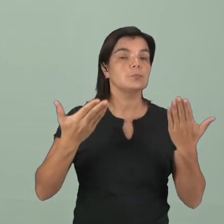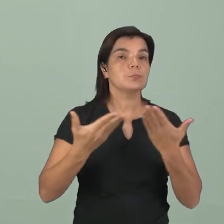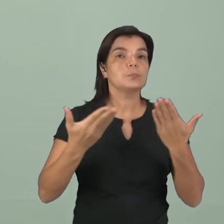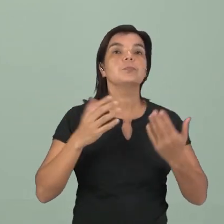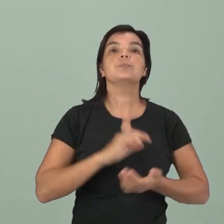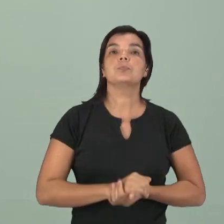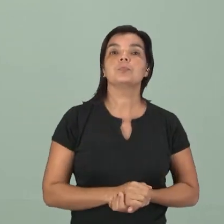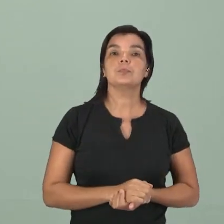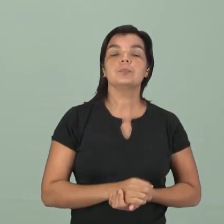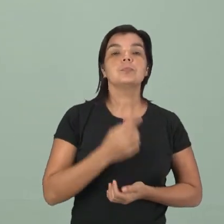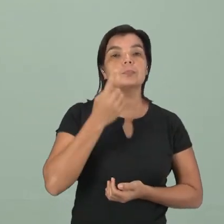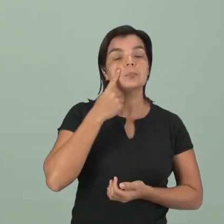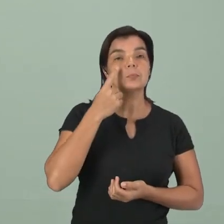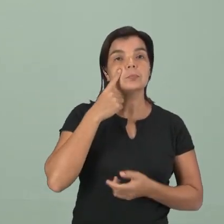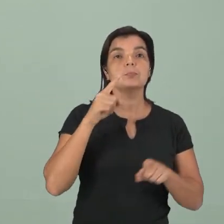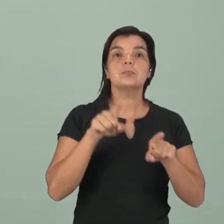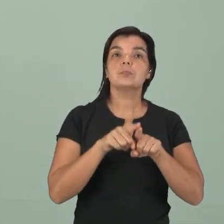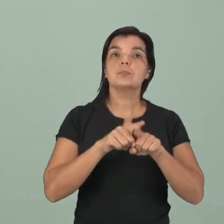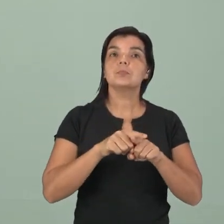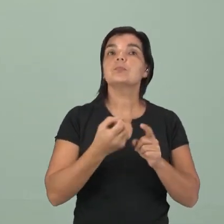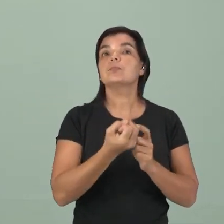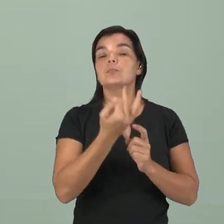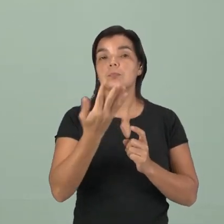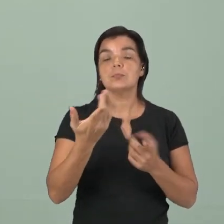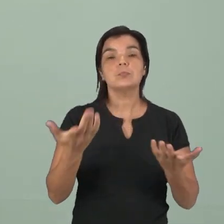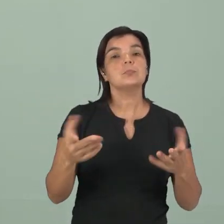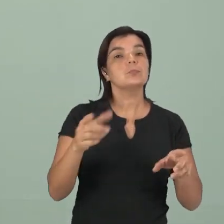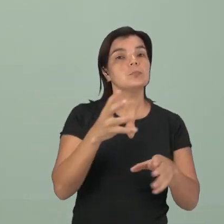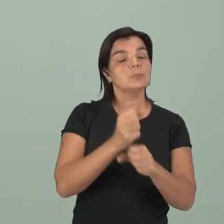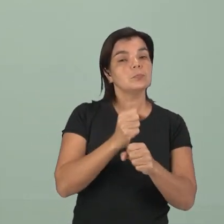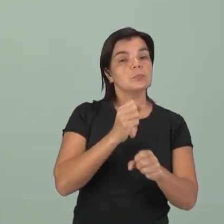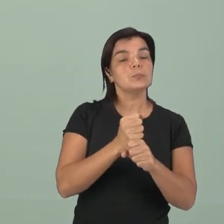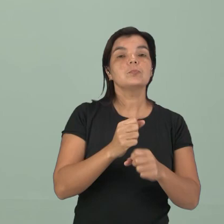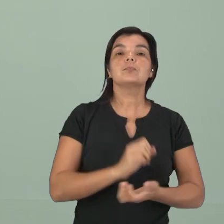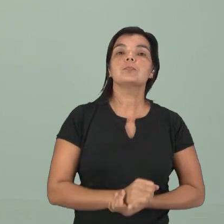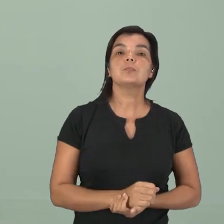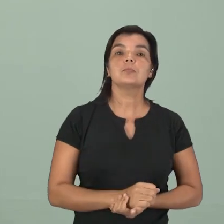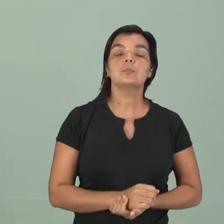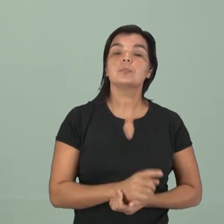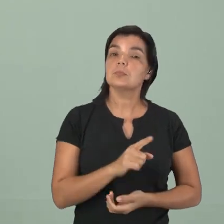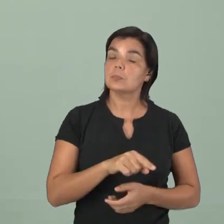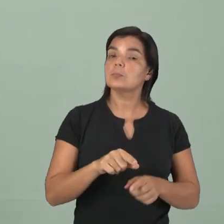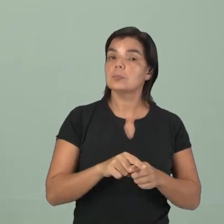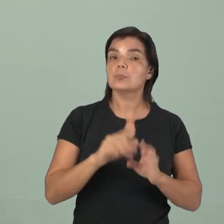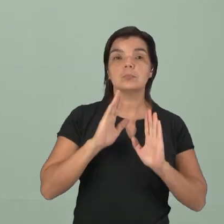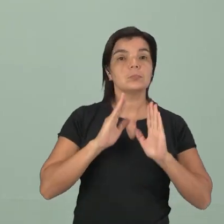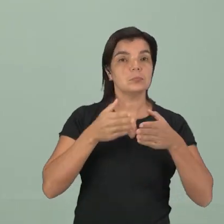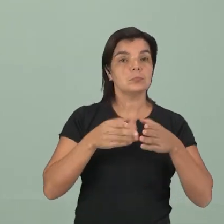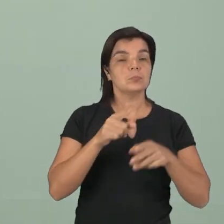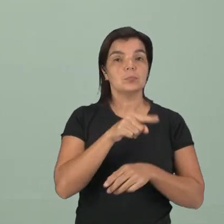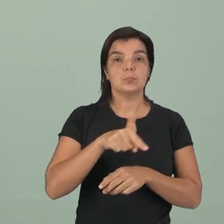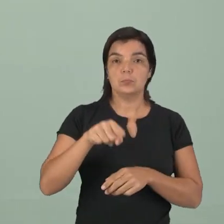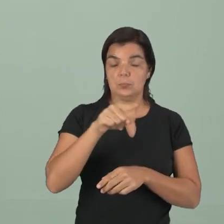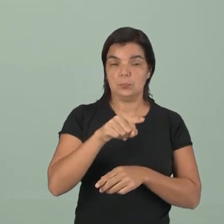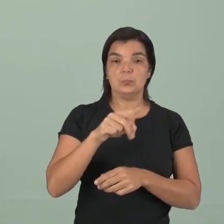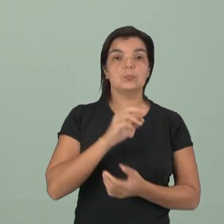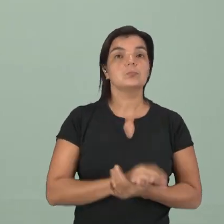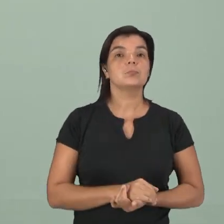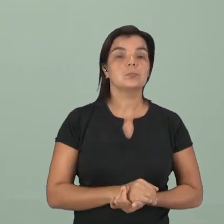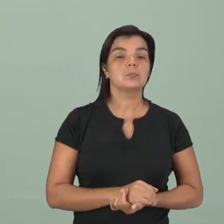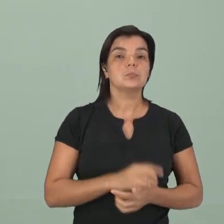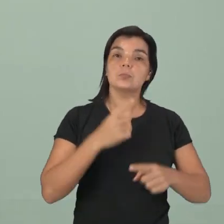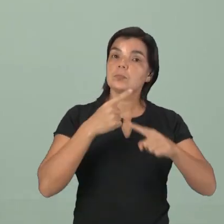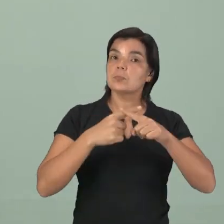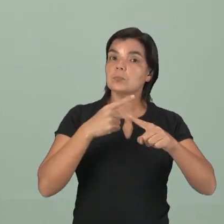hoje, né? A gente falou sobre alguns materiais de contagem, né? E sobre os cálculos, né? Ele é bem direto. Ou você vai fazer